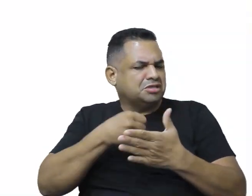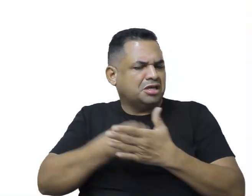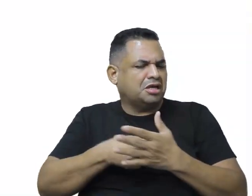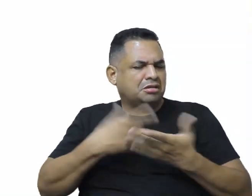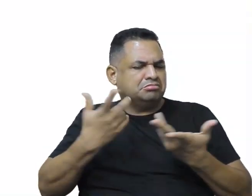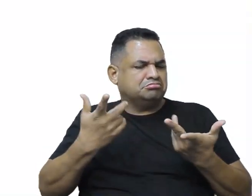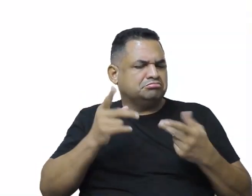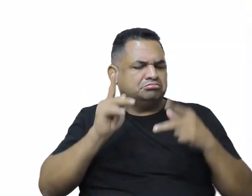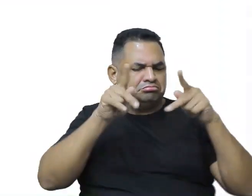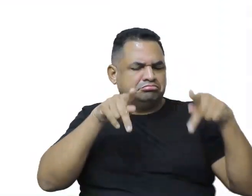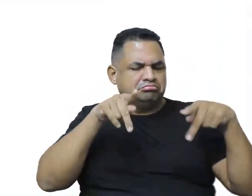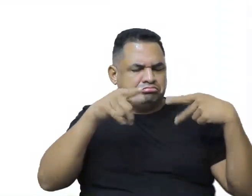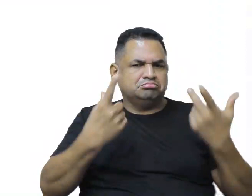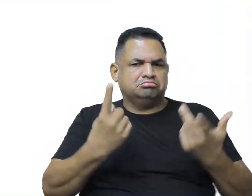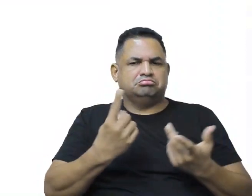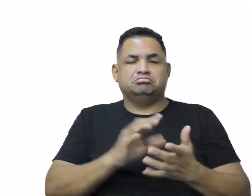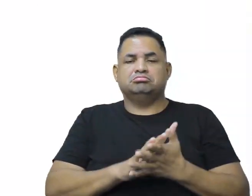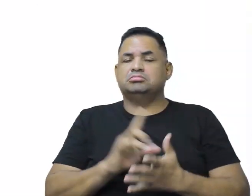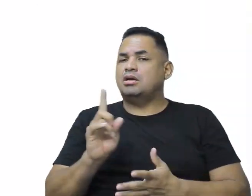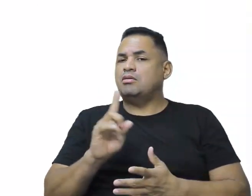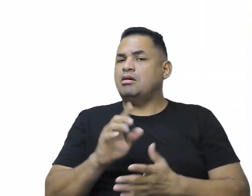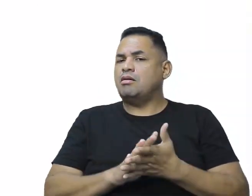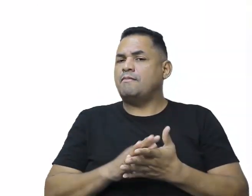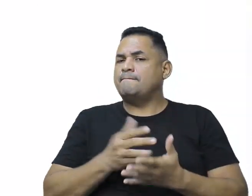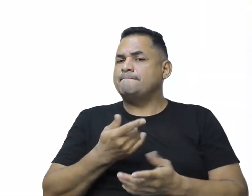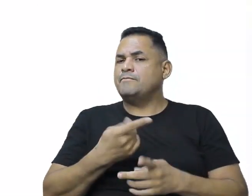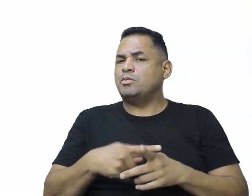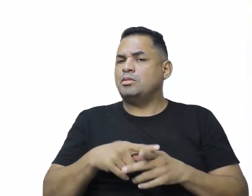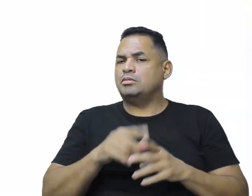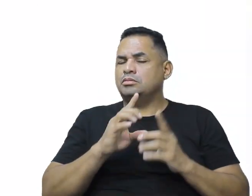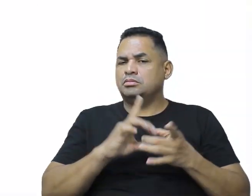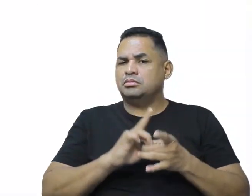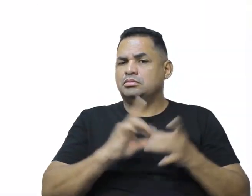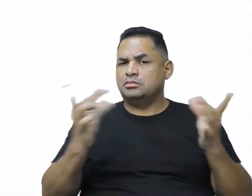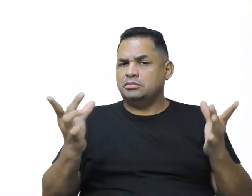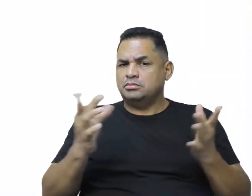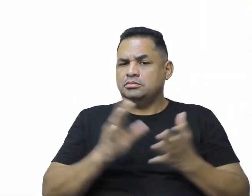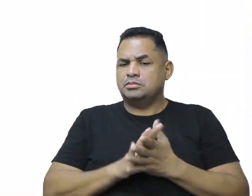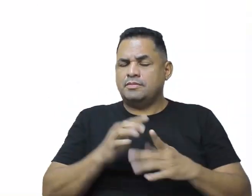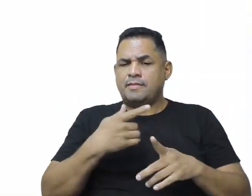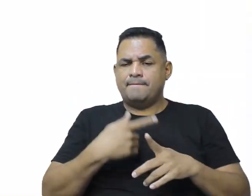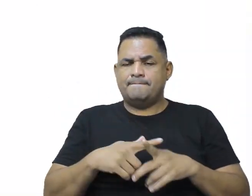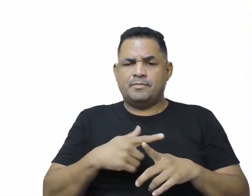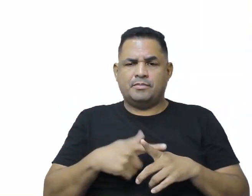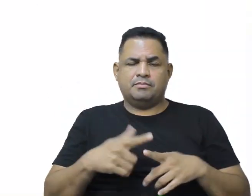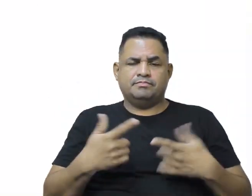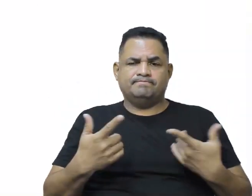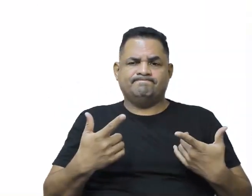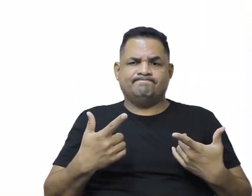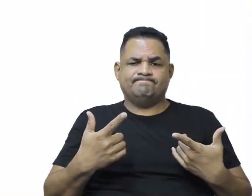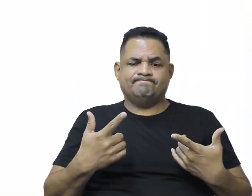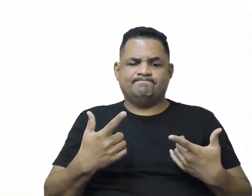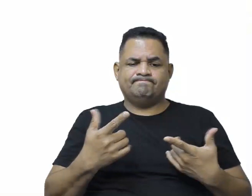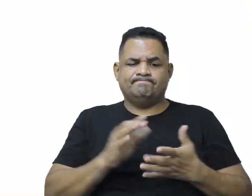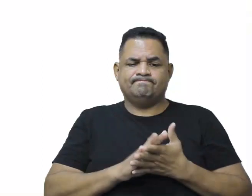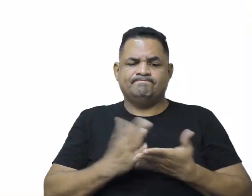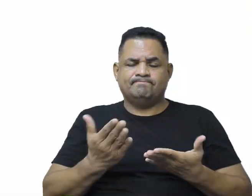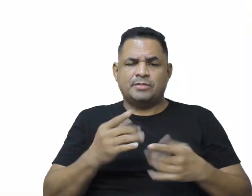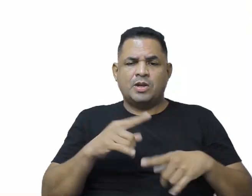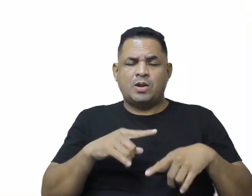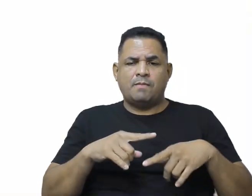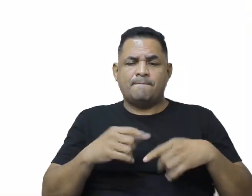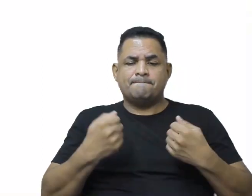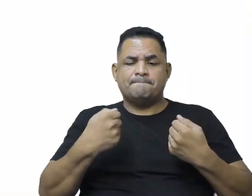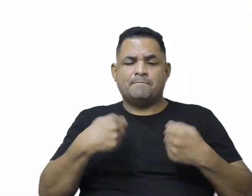Não isso não é um problema da Democracia diretamente mas é é um problema ela é um instrumento